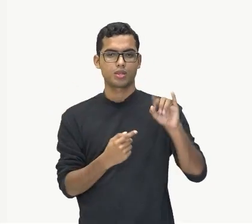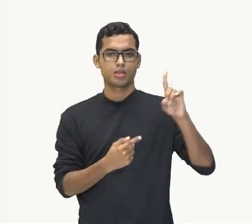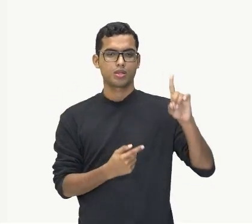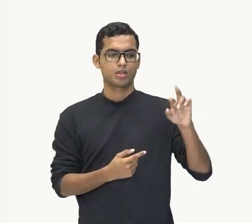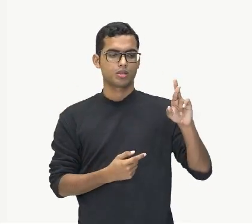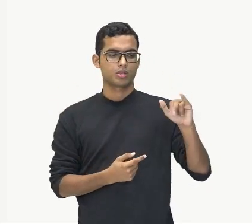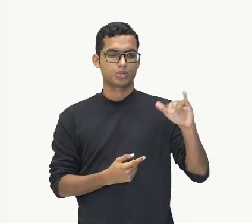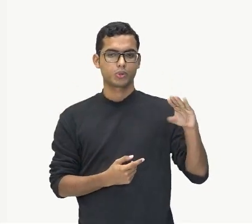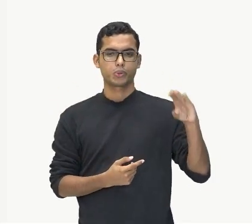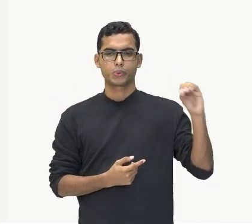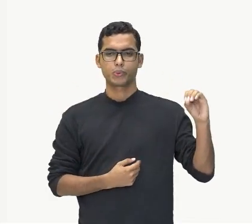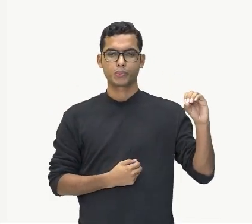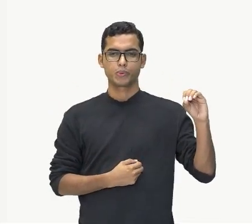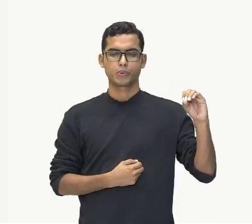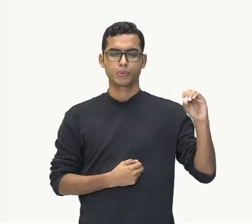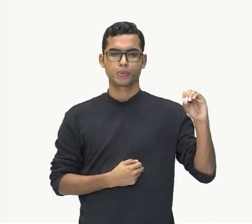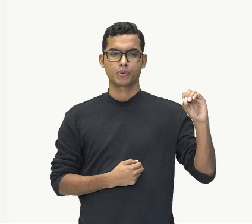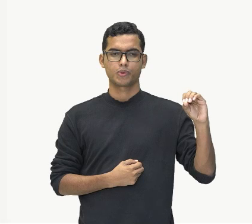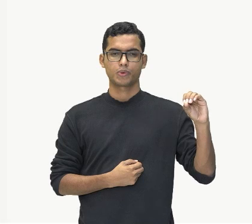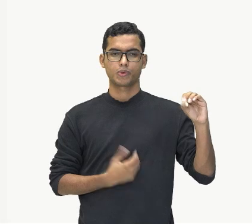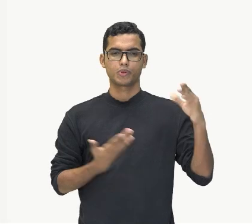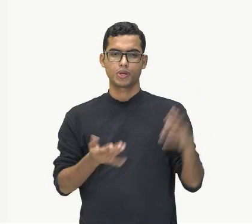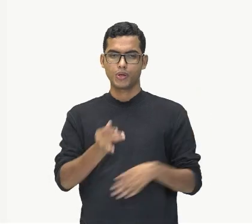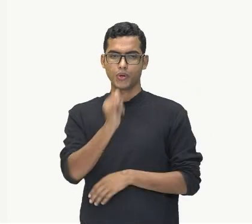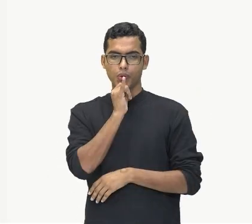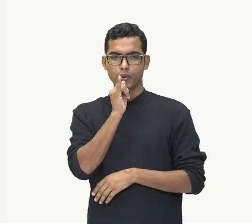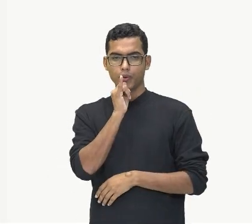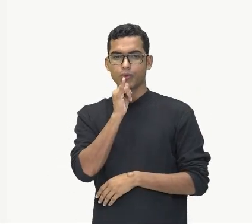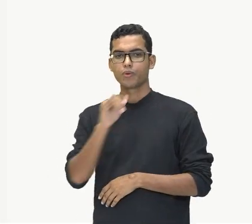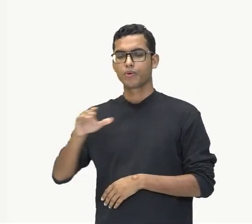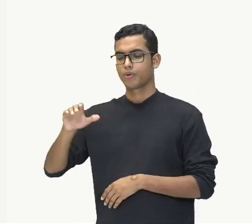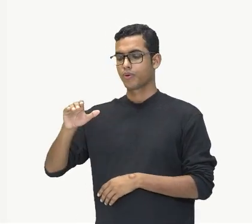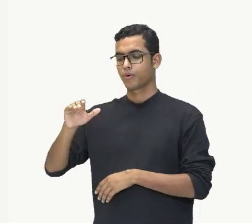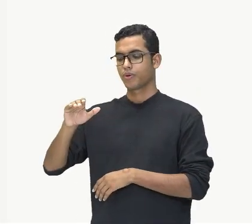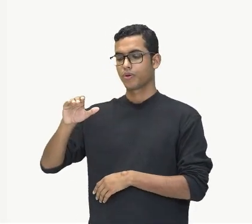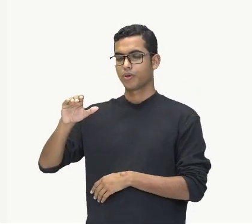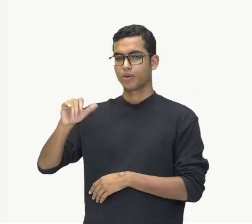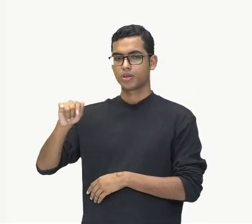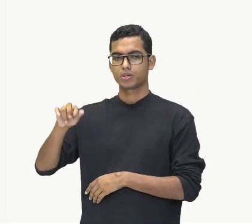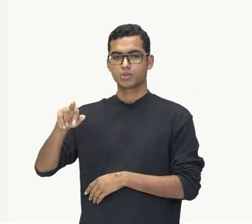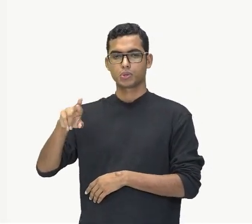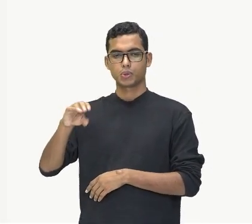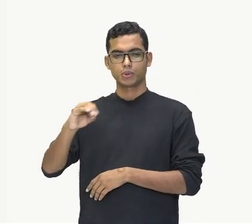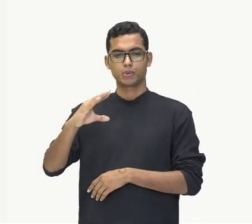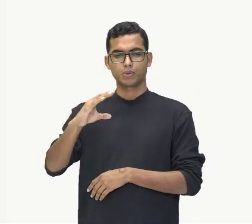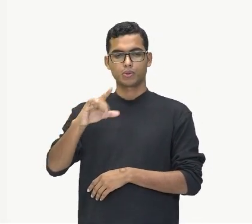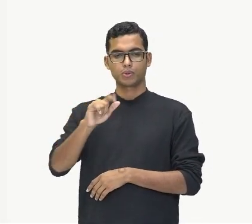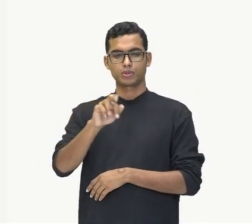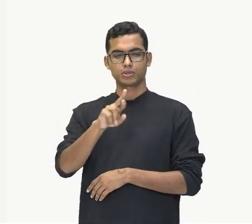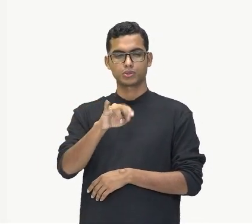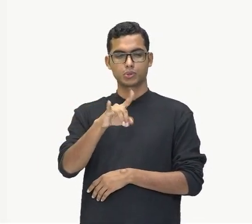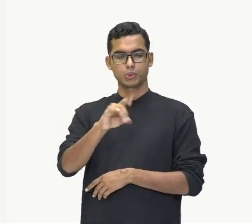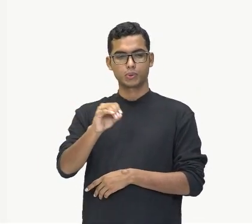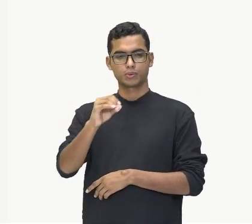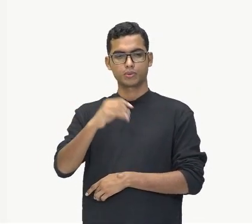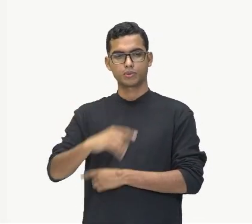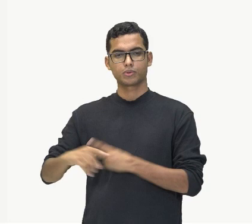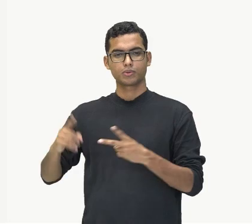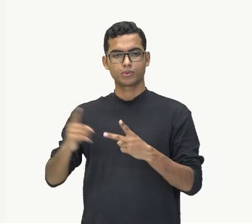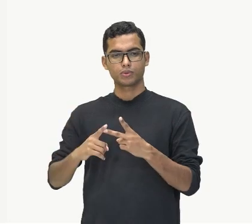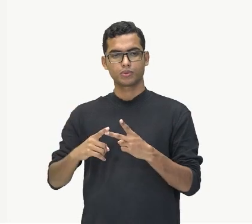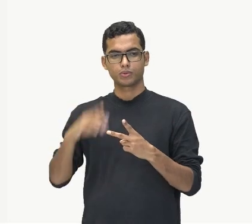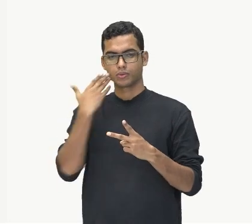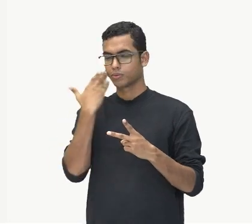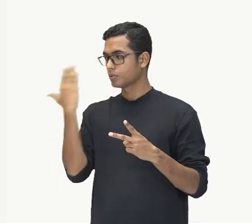exemplo ácido clorídrico, ácido bromídrico e o